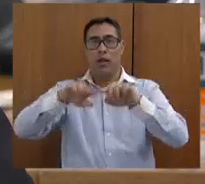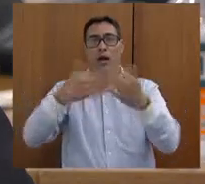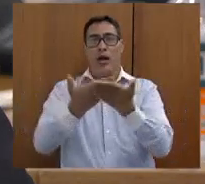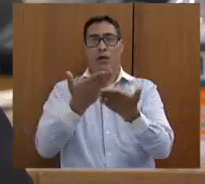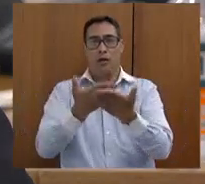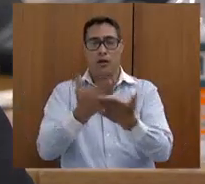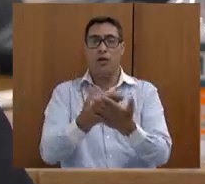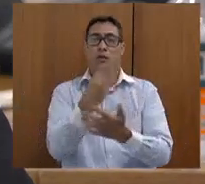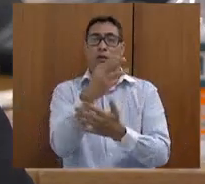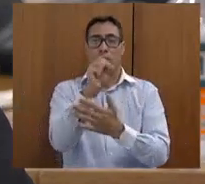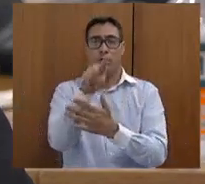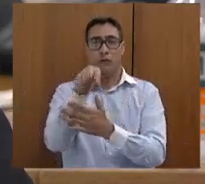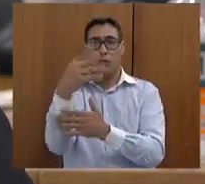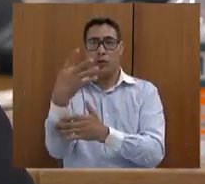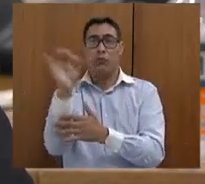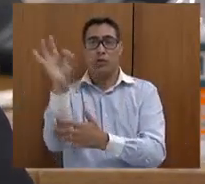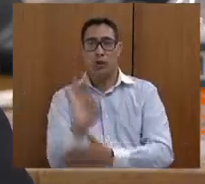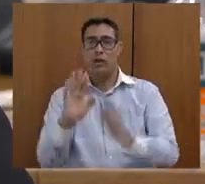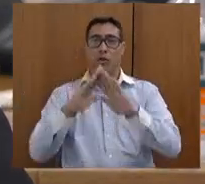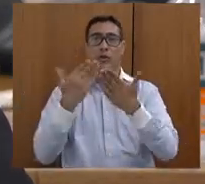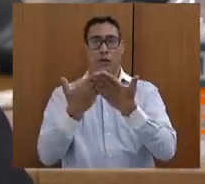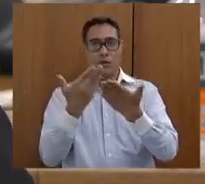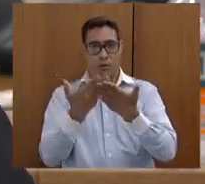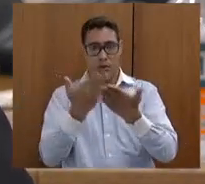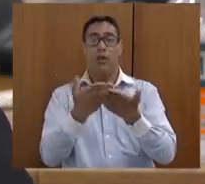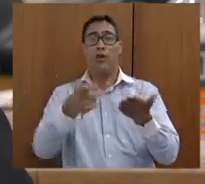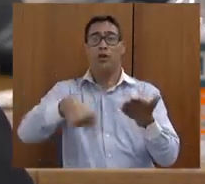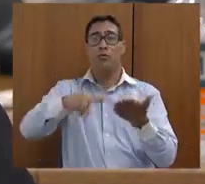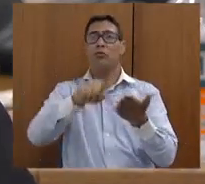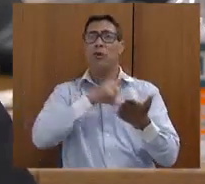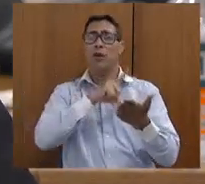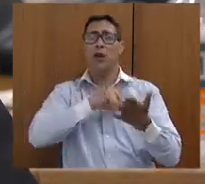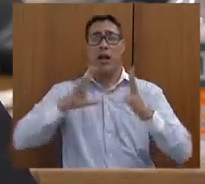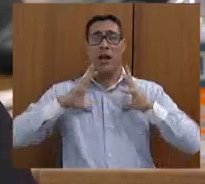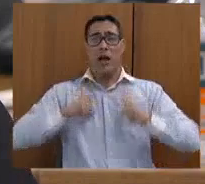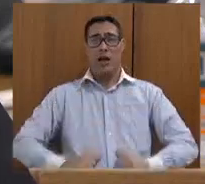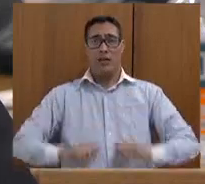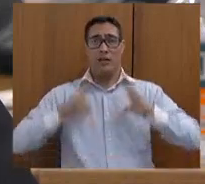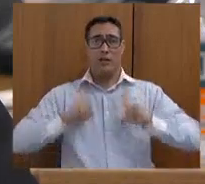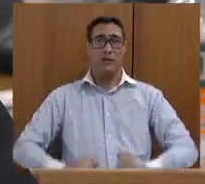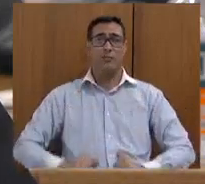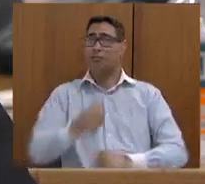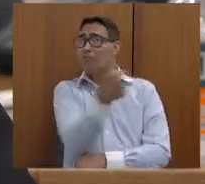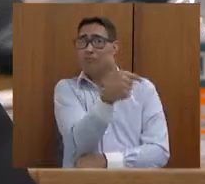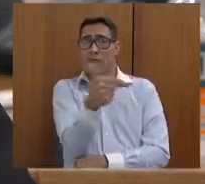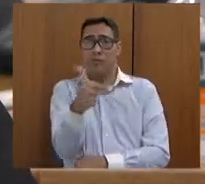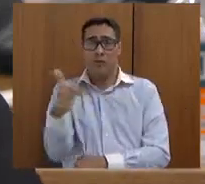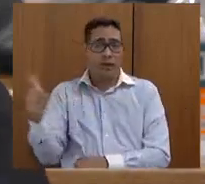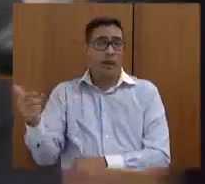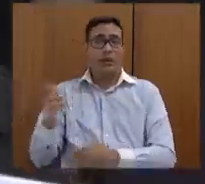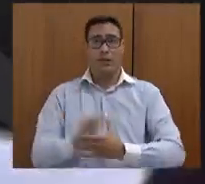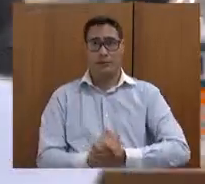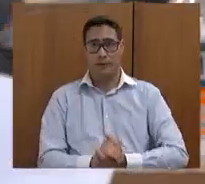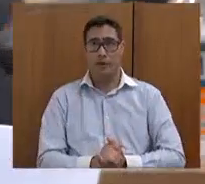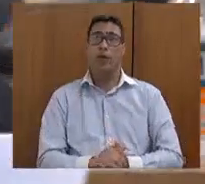32,4% das escolas e na adequação Nas condições de limpeza e higienização